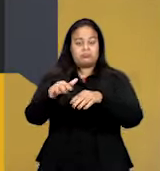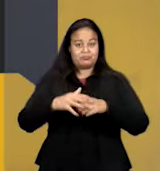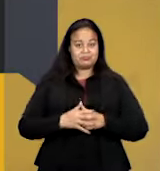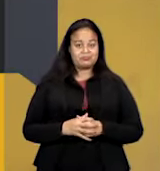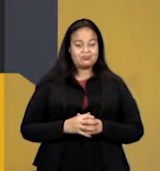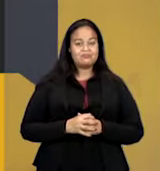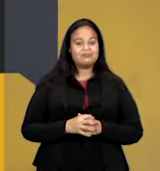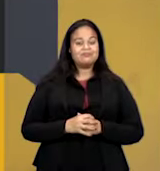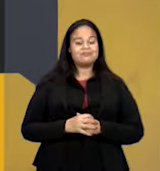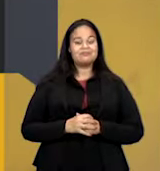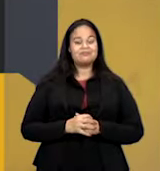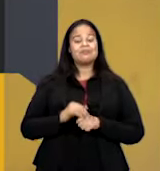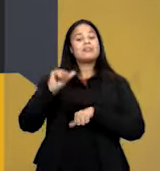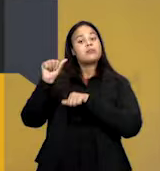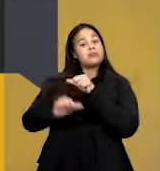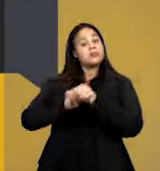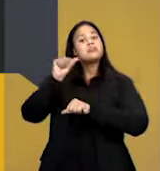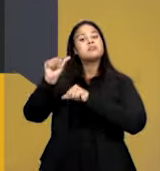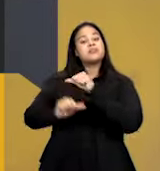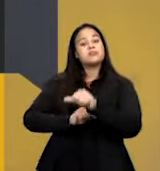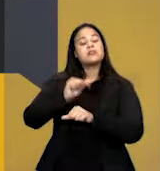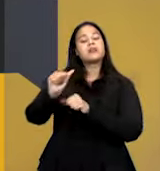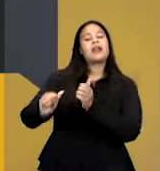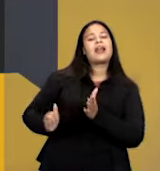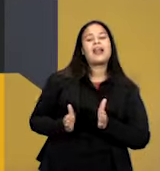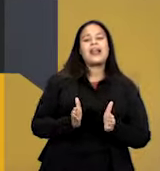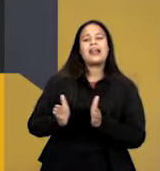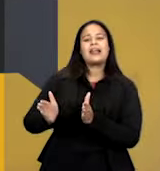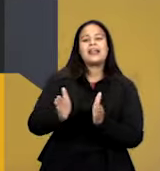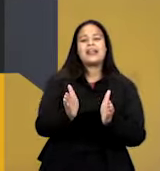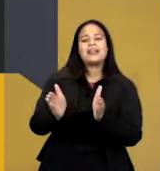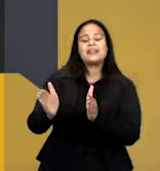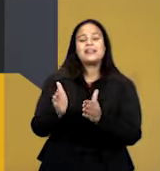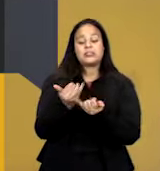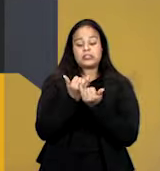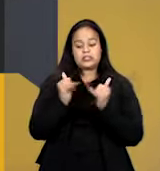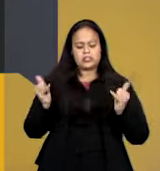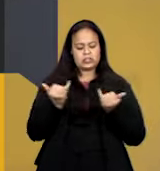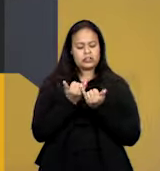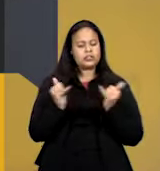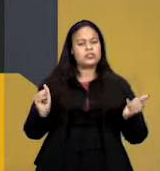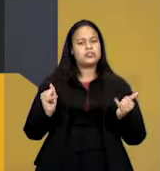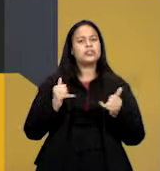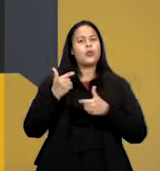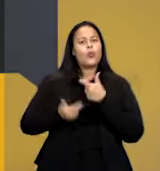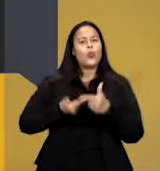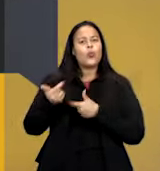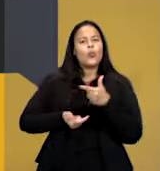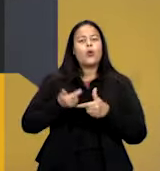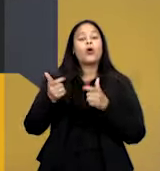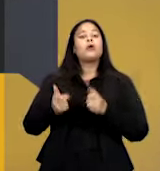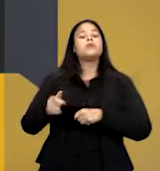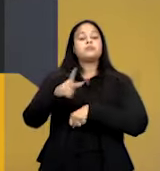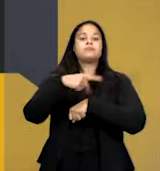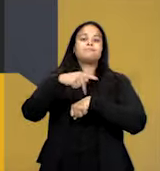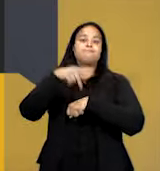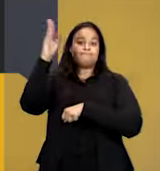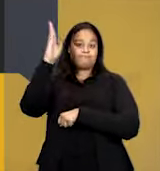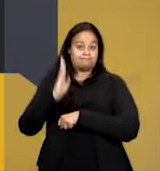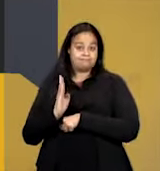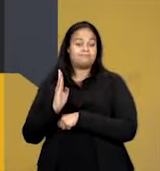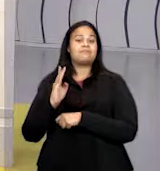Então, o homem faz modificação no curso dos rios. A maioria da energia elétrica produzida no Brasil